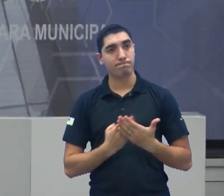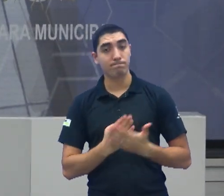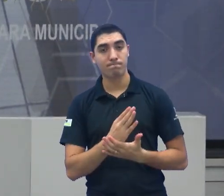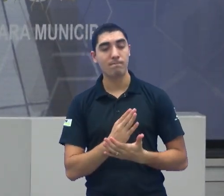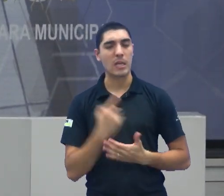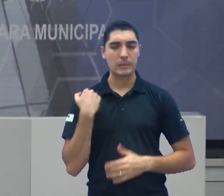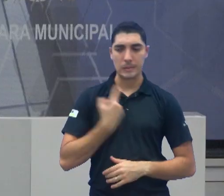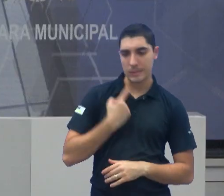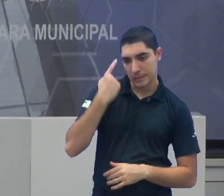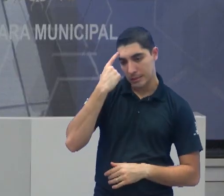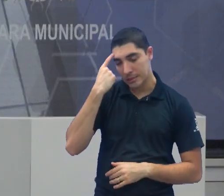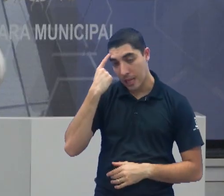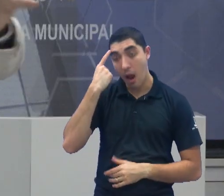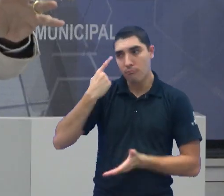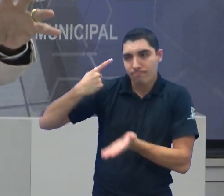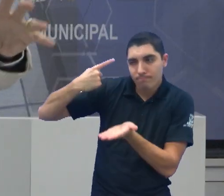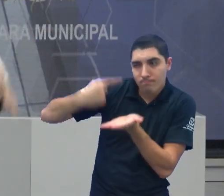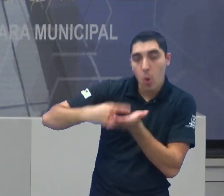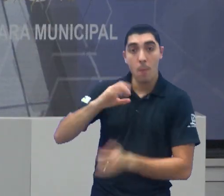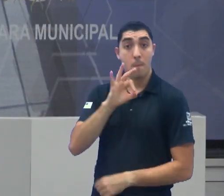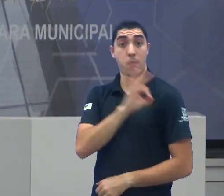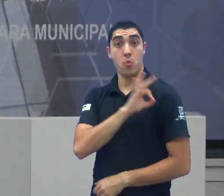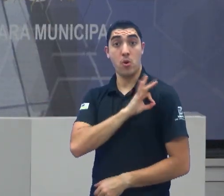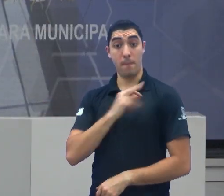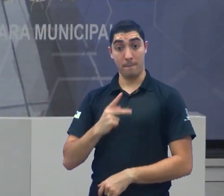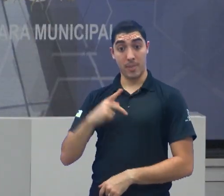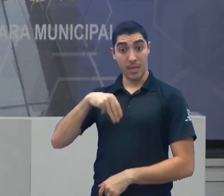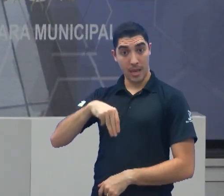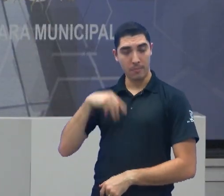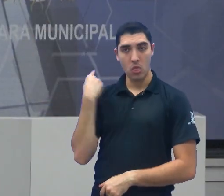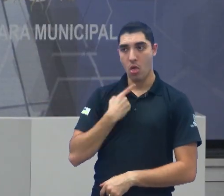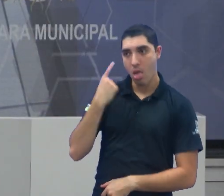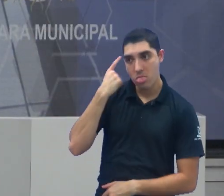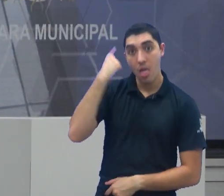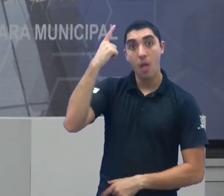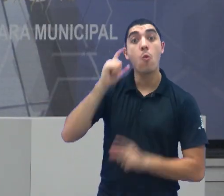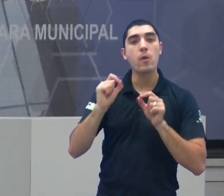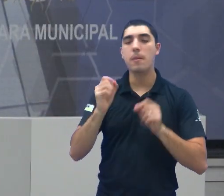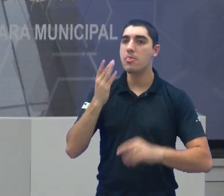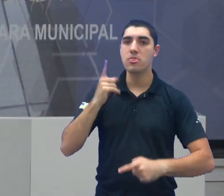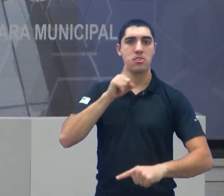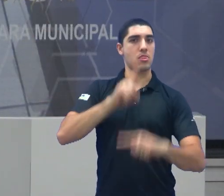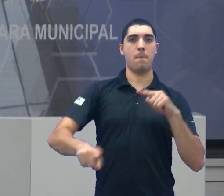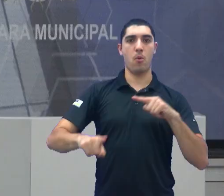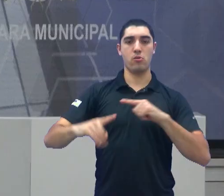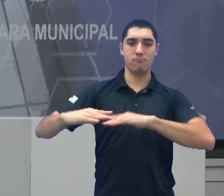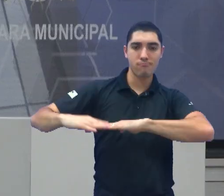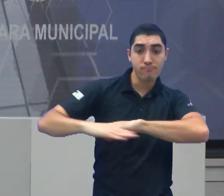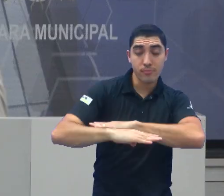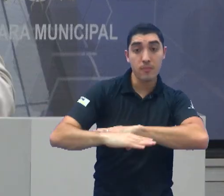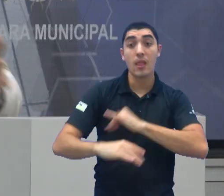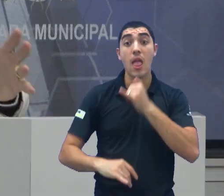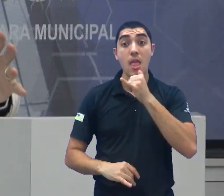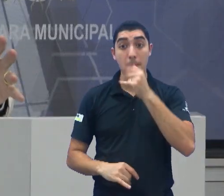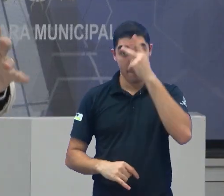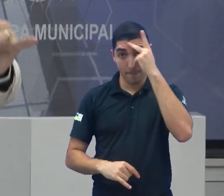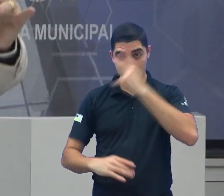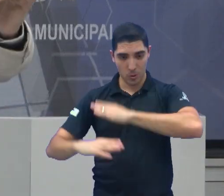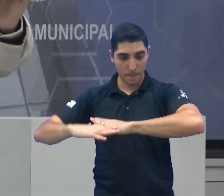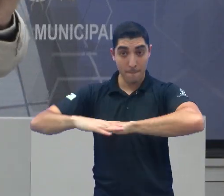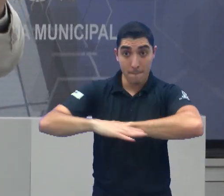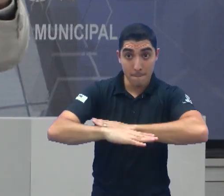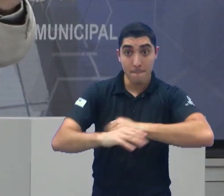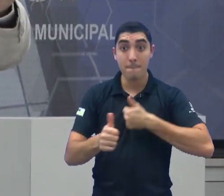nós tivemos uma ideia, fizemos a solicitação de proibir de estacionar. Quem passa lá, quem para no DEC, próximo ao